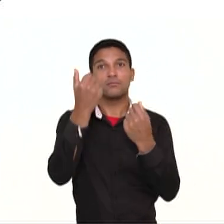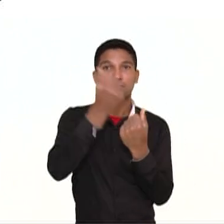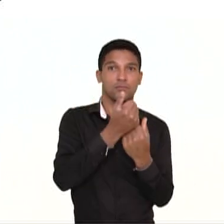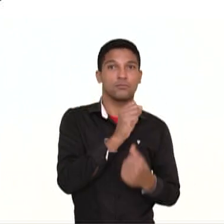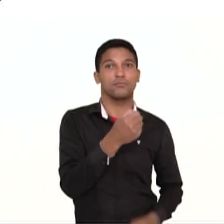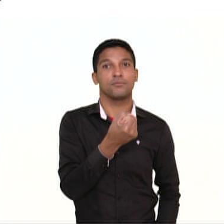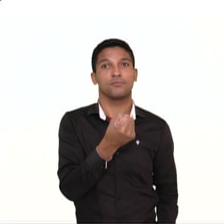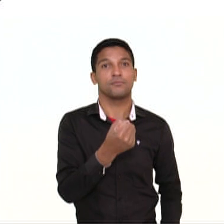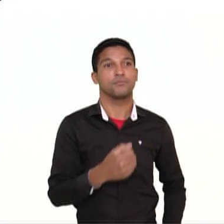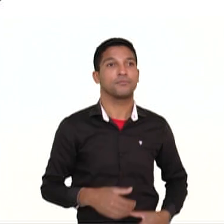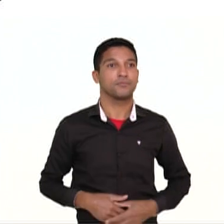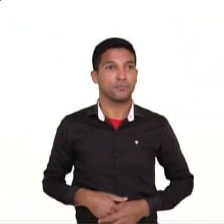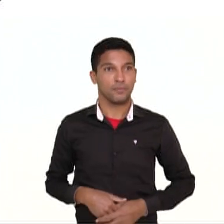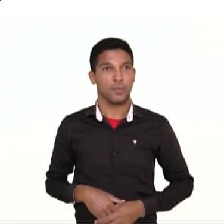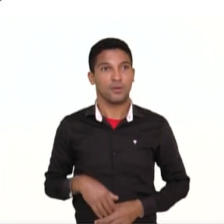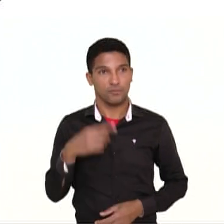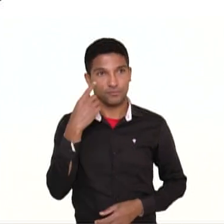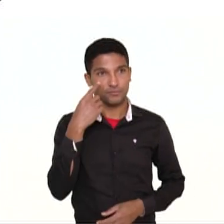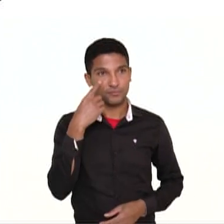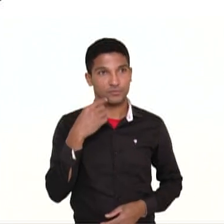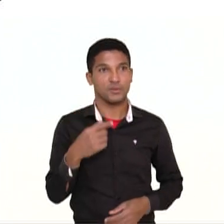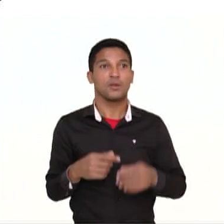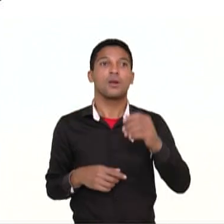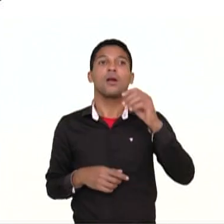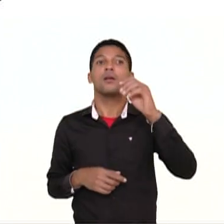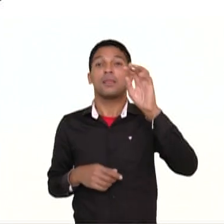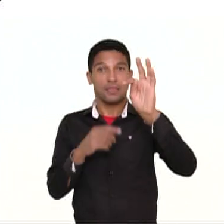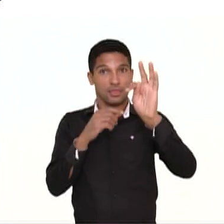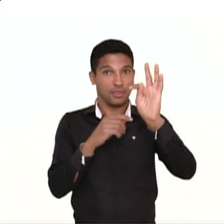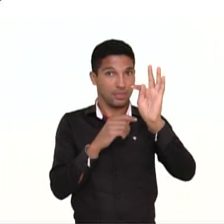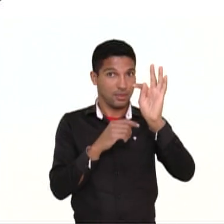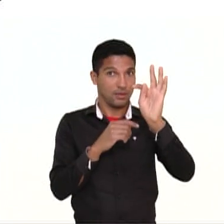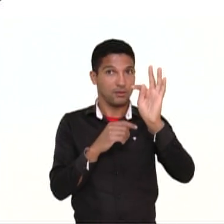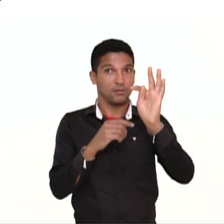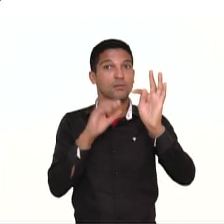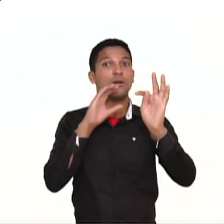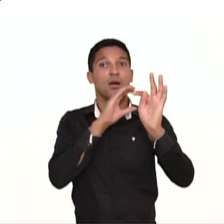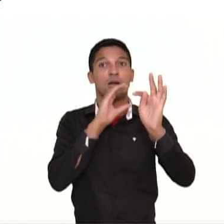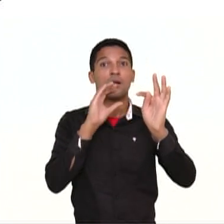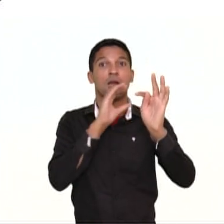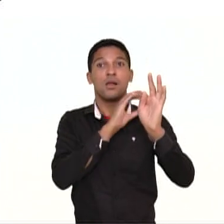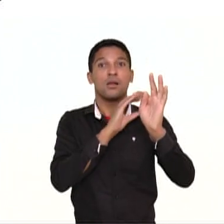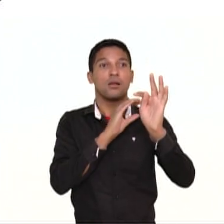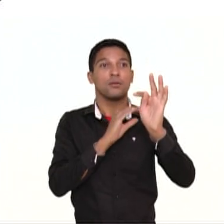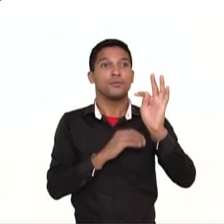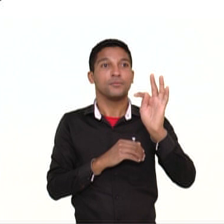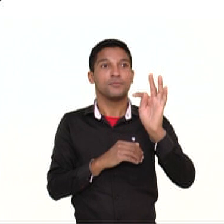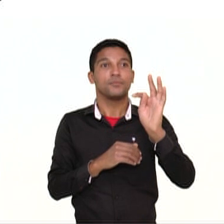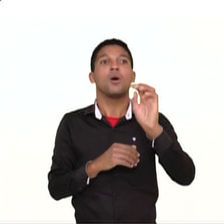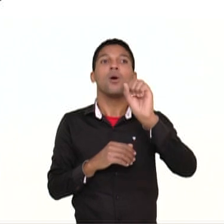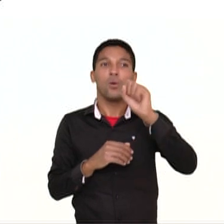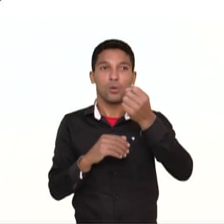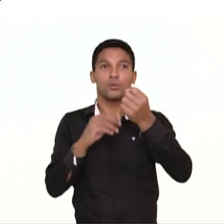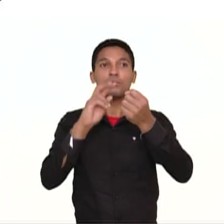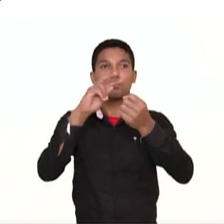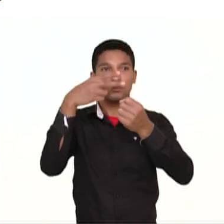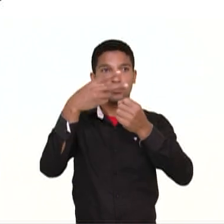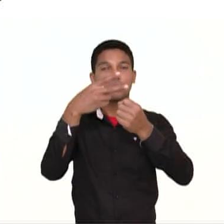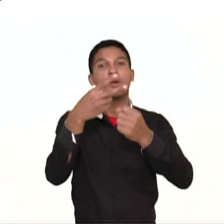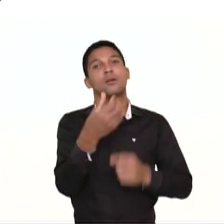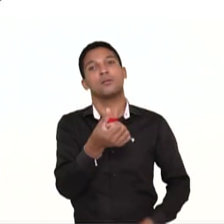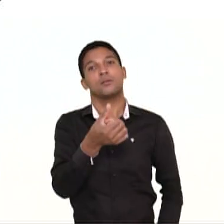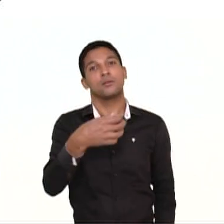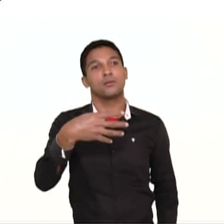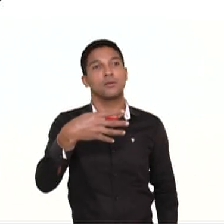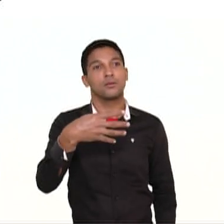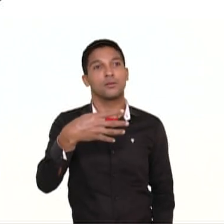quadrado, mais 22 vezes 8, menos 85. Resolve essa potência primeiro, né? 8 ao quadrado é